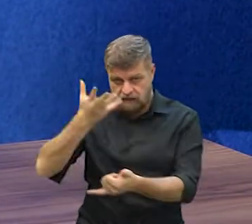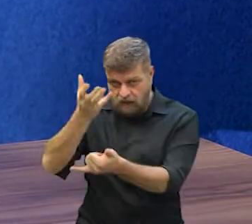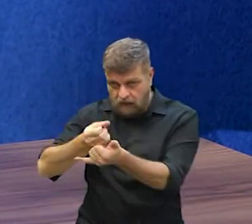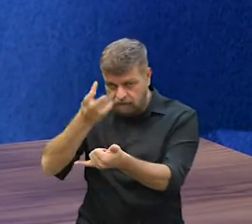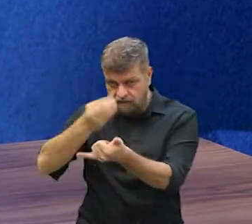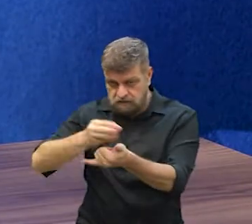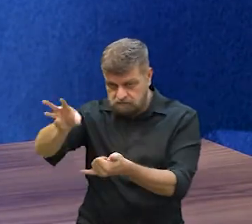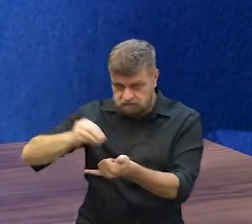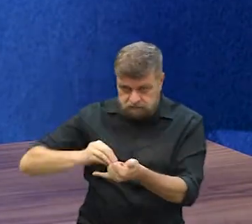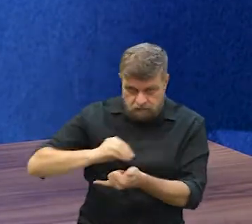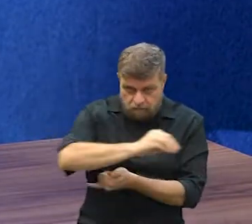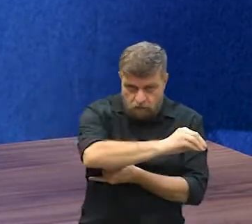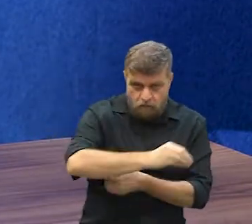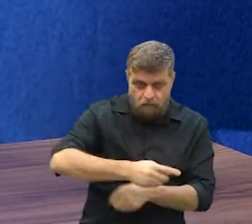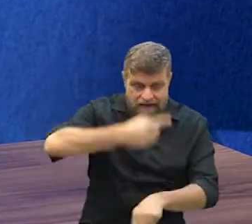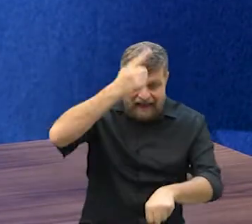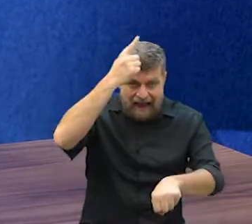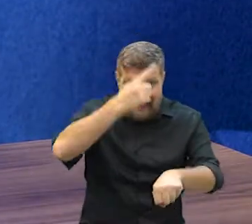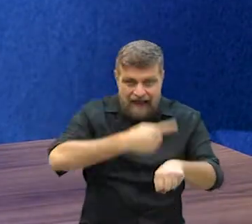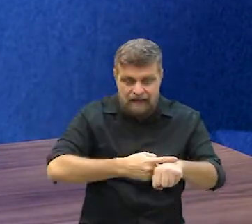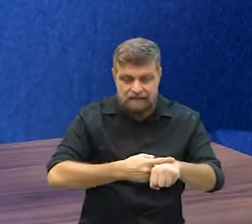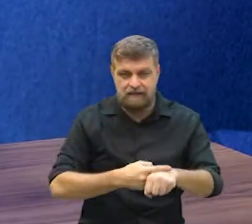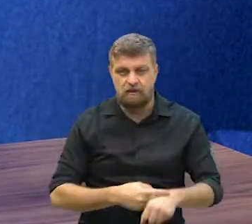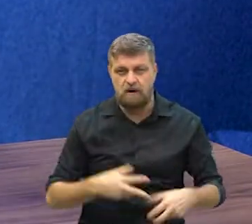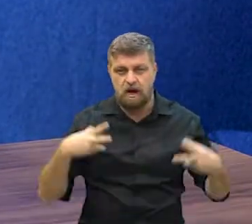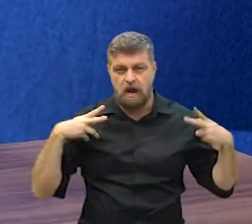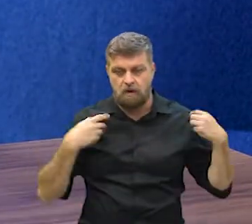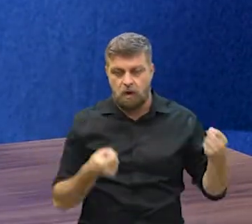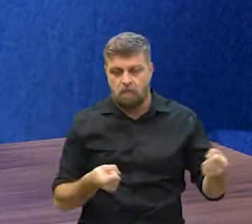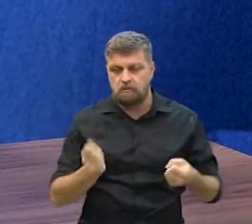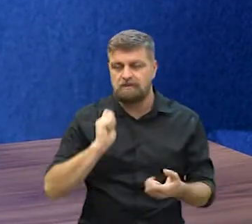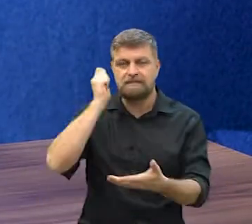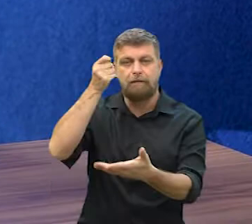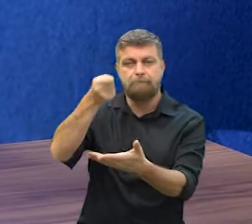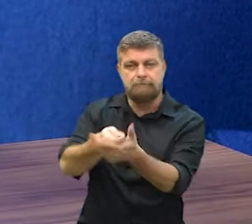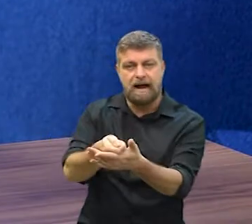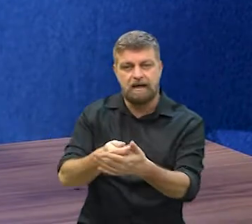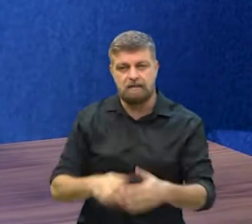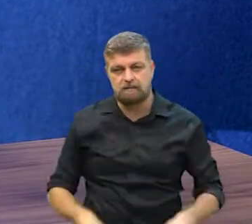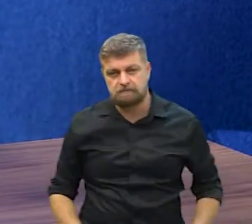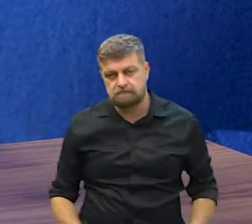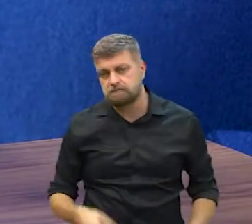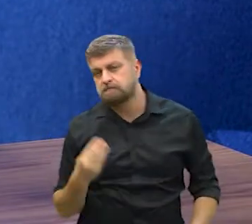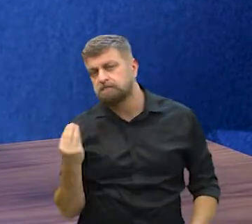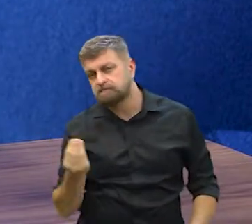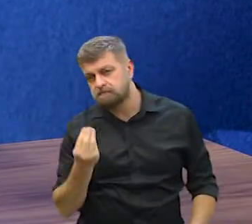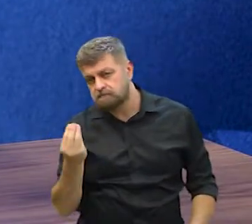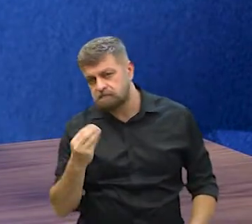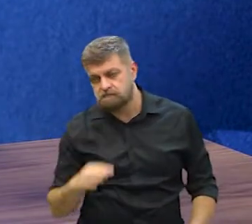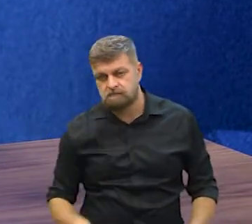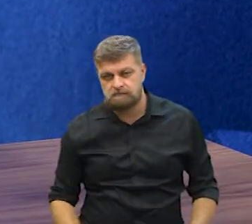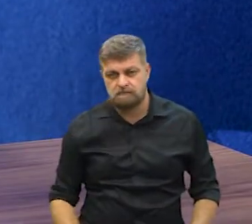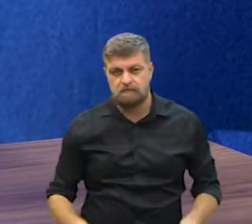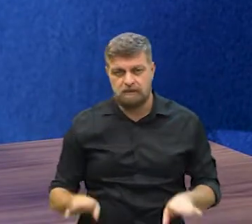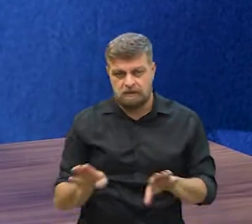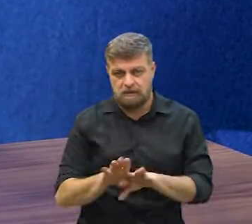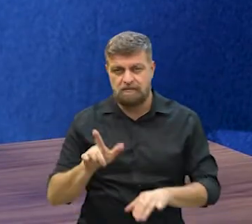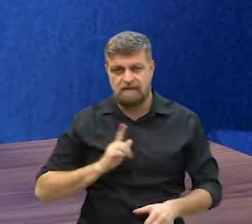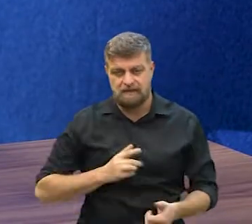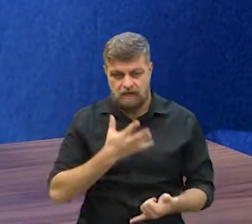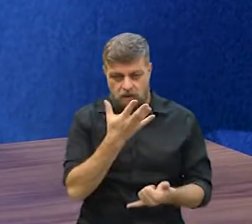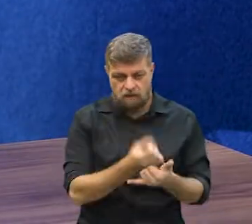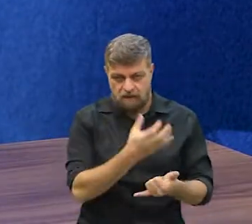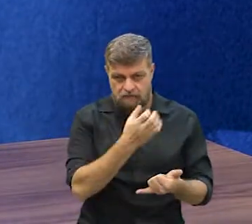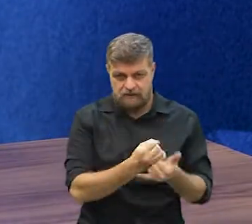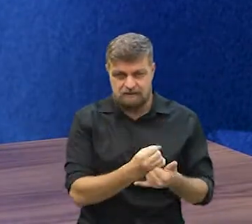pelo aplicativo ou lá na hora ele paga recebe direto do motorista do caminhão, ou não? Também